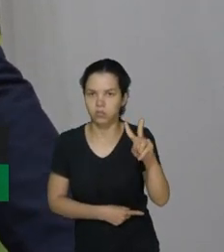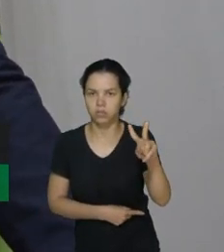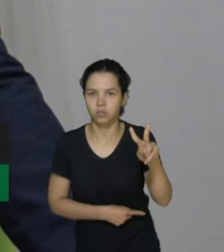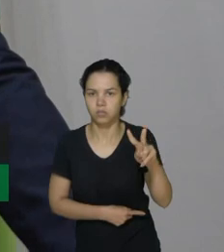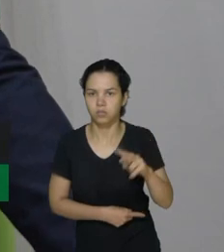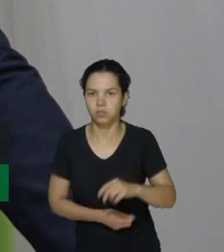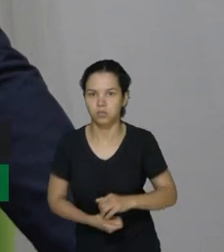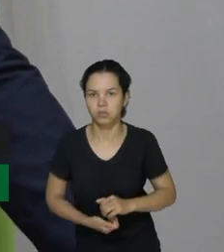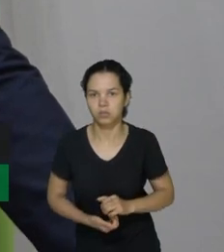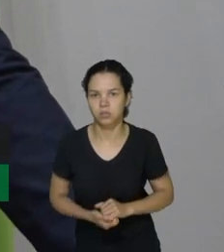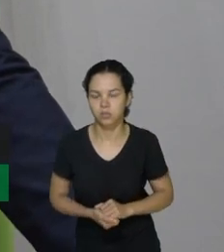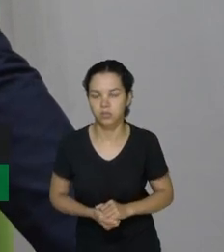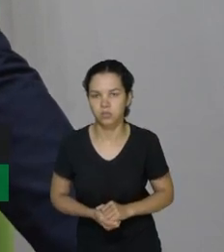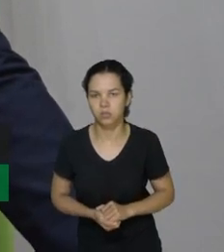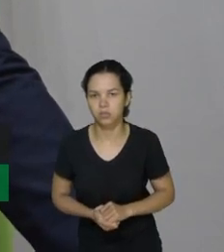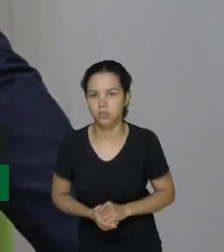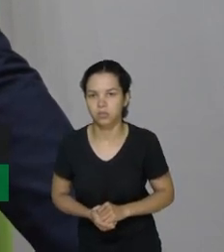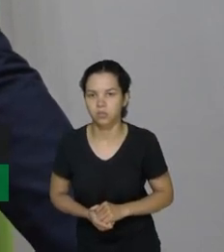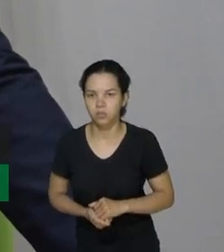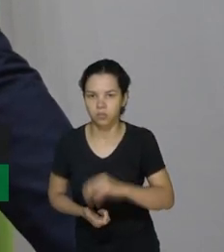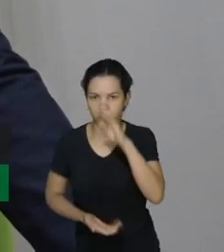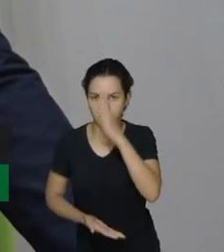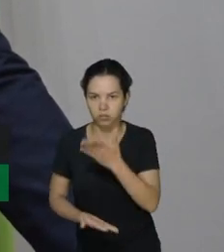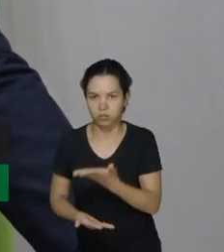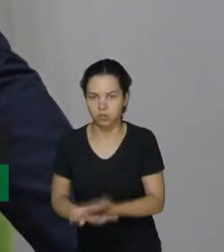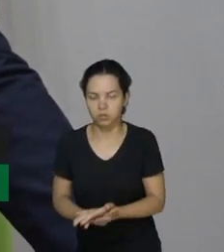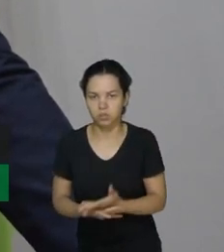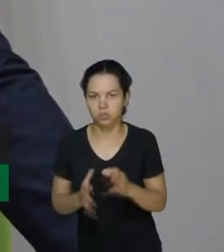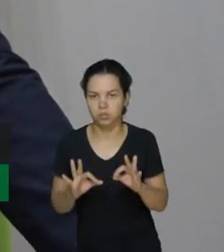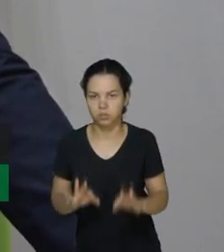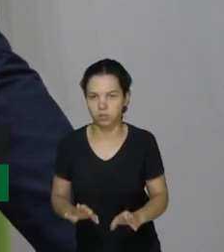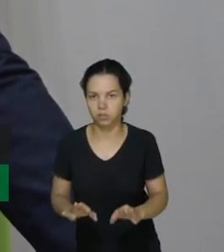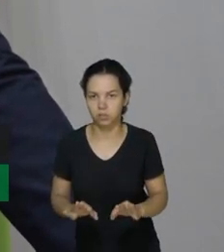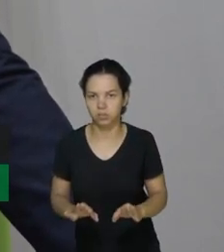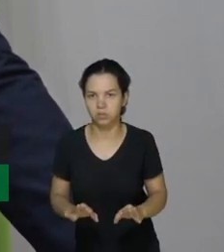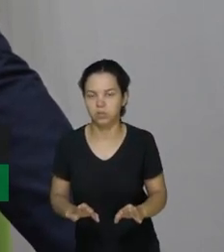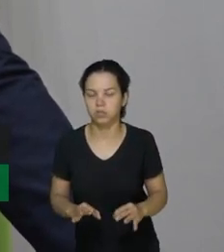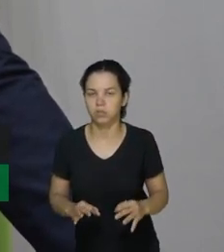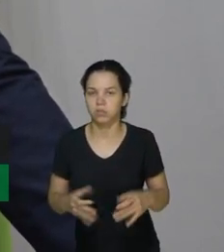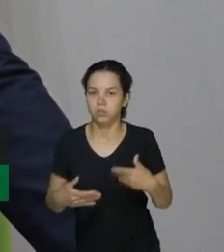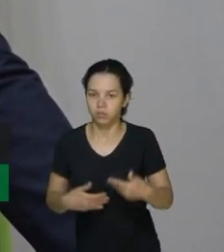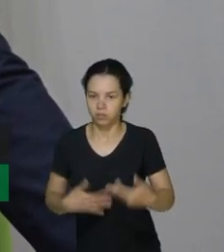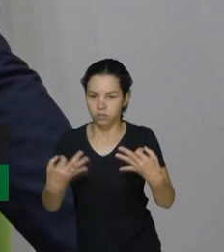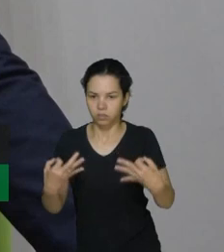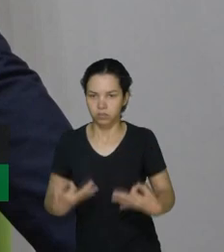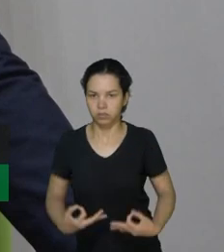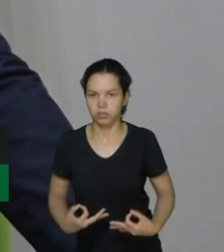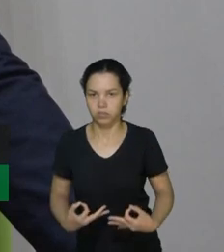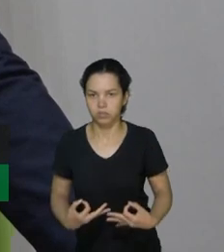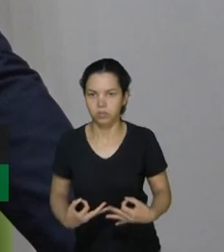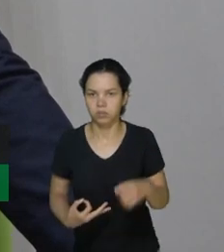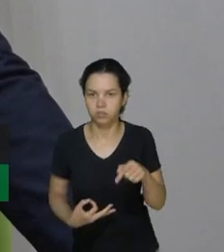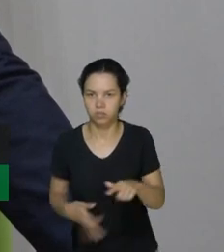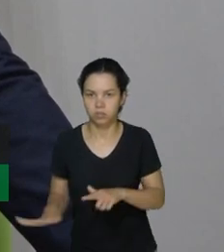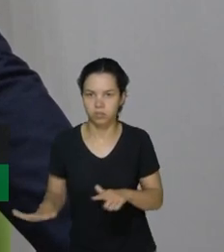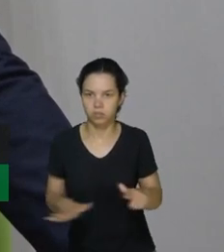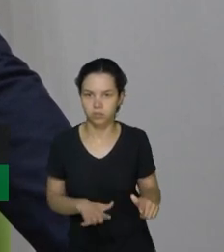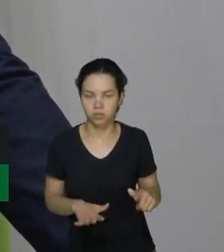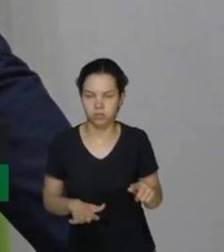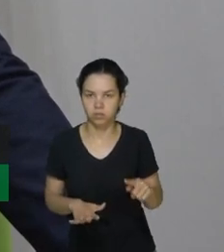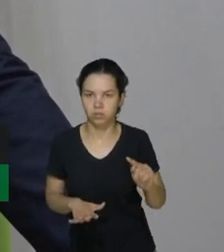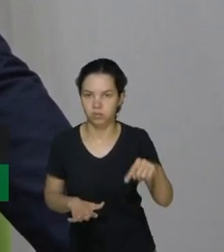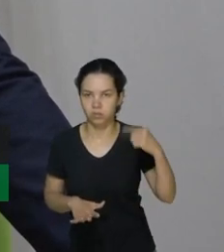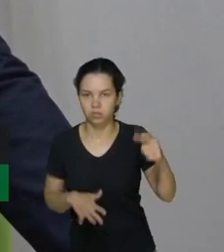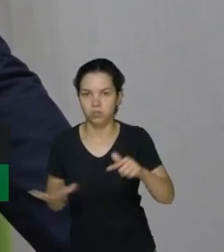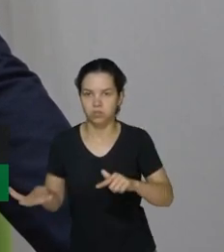minha plena convicção de que no final a justiça será feita. Se for nessa semana, se for na semana que